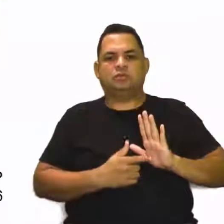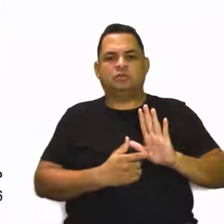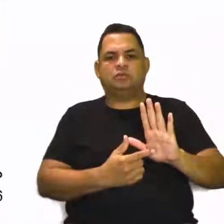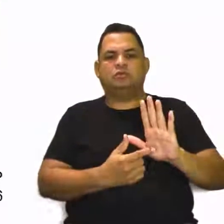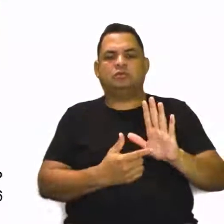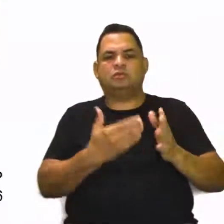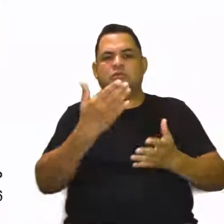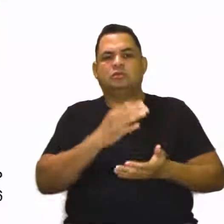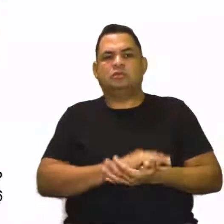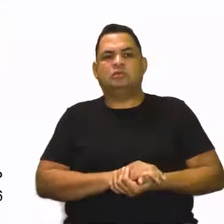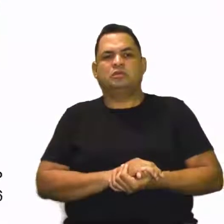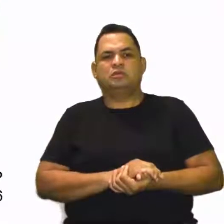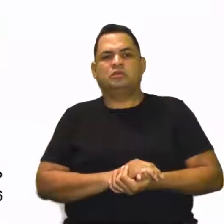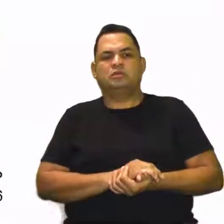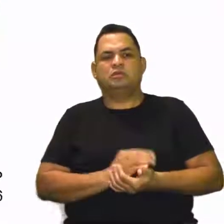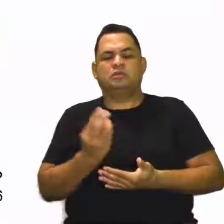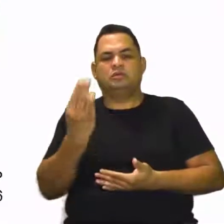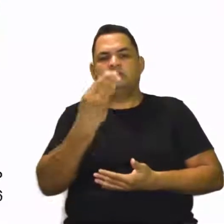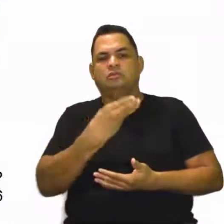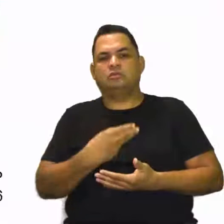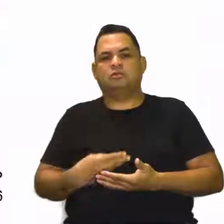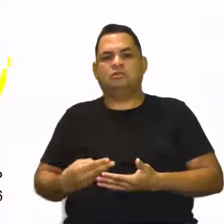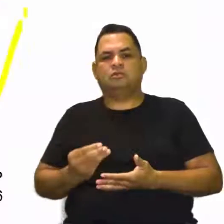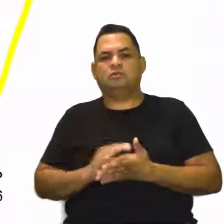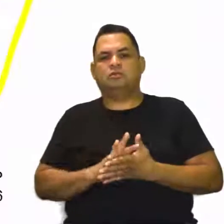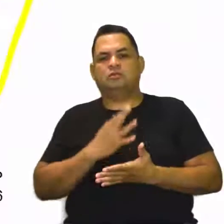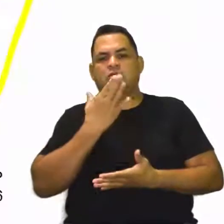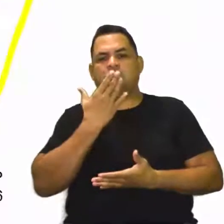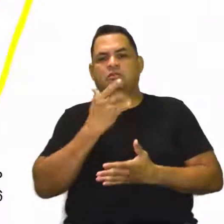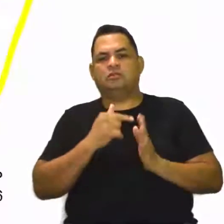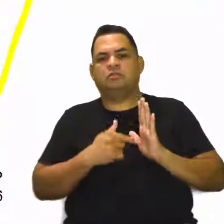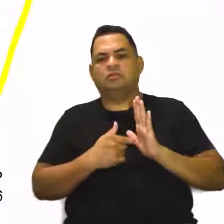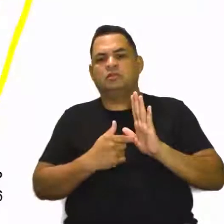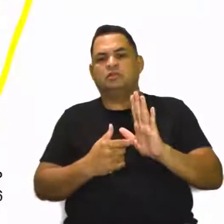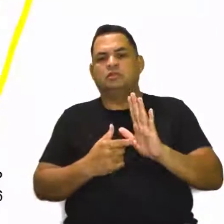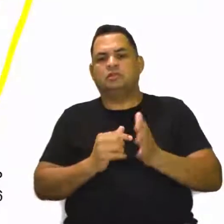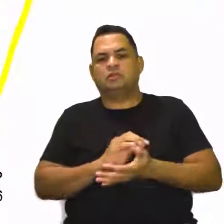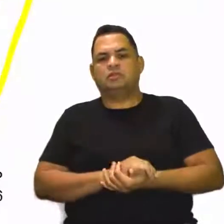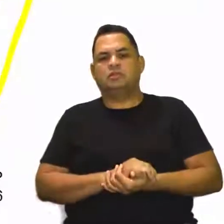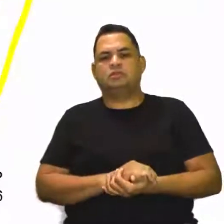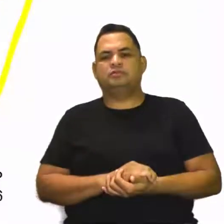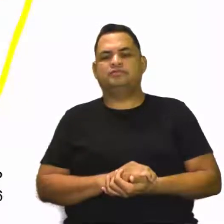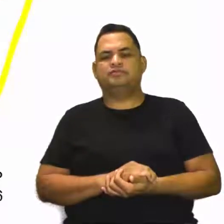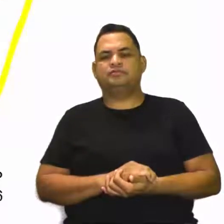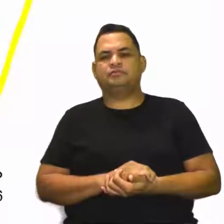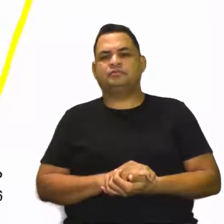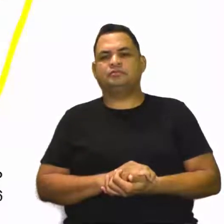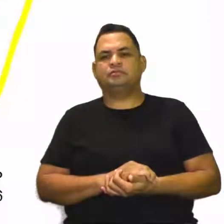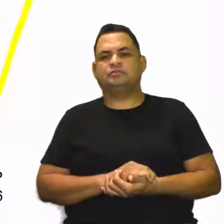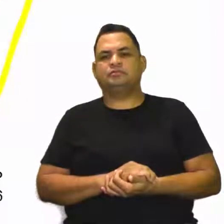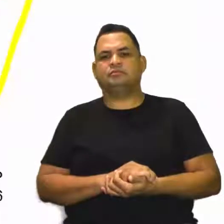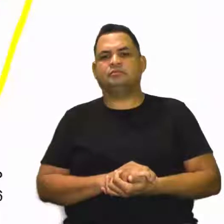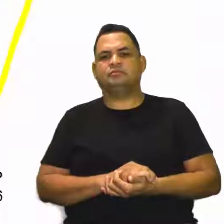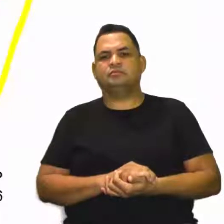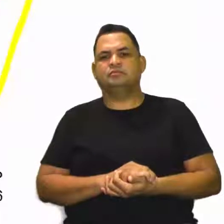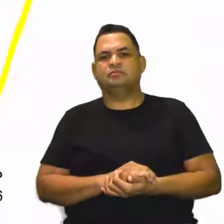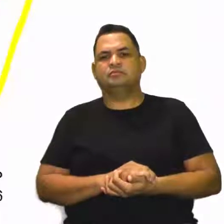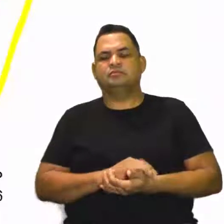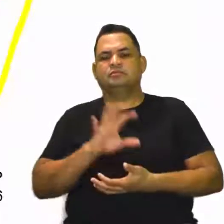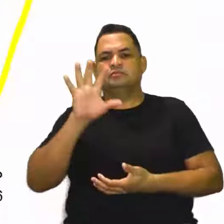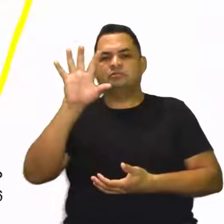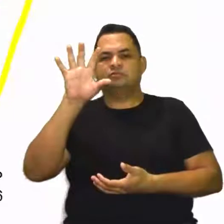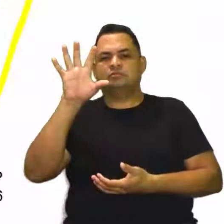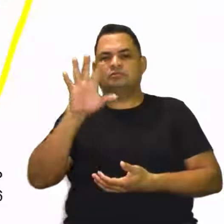esse mapa colorido, tá? Para mostrar para você aqui que nessa região aqui, que é onde